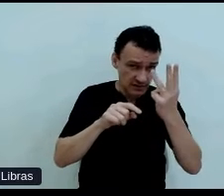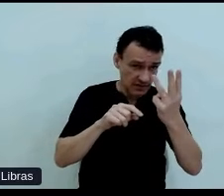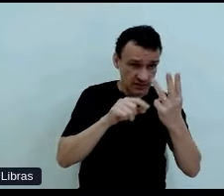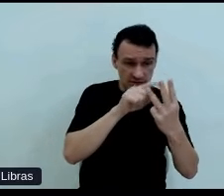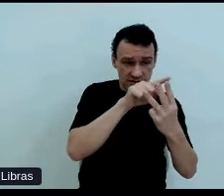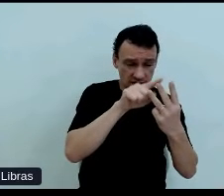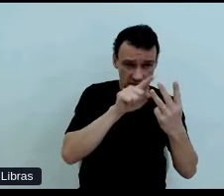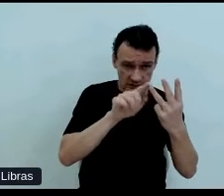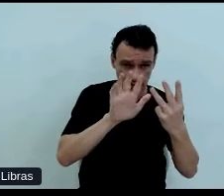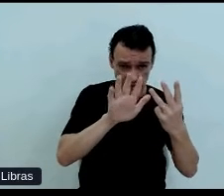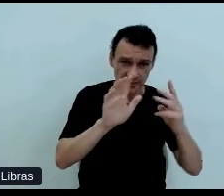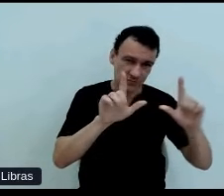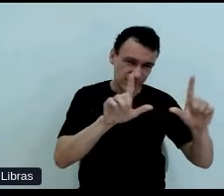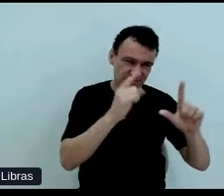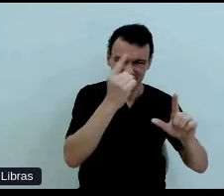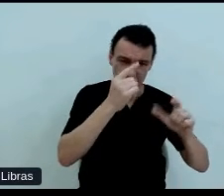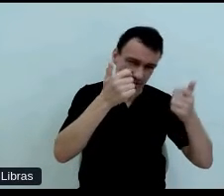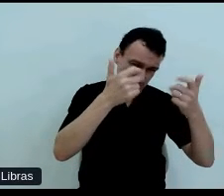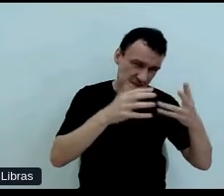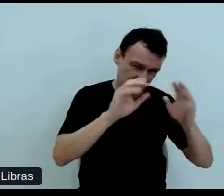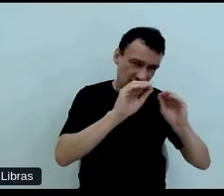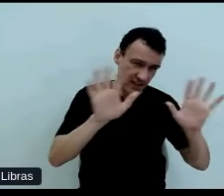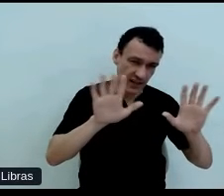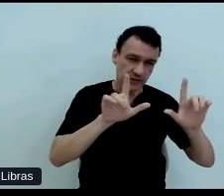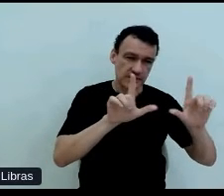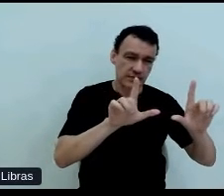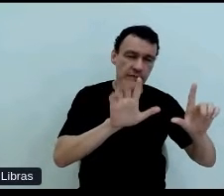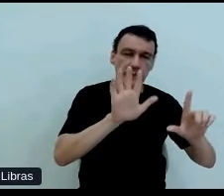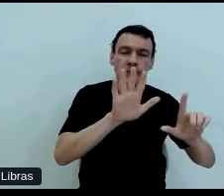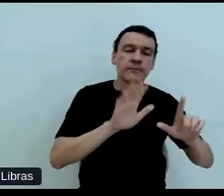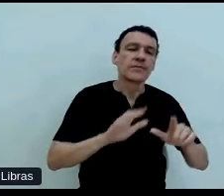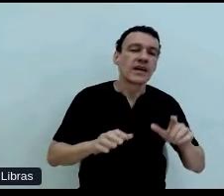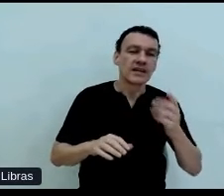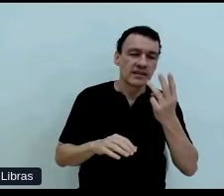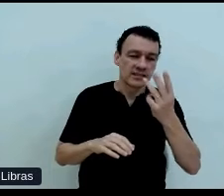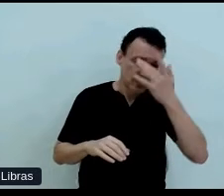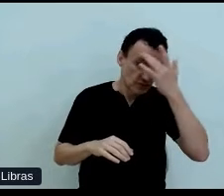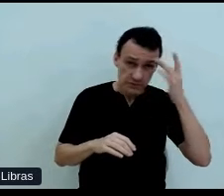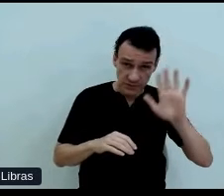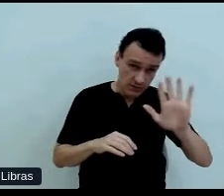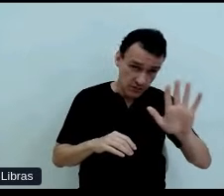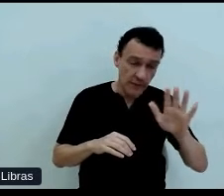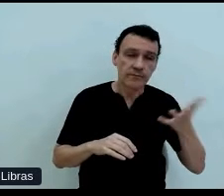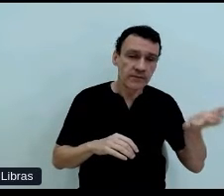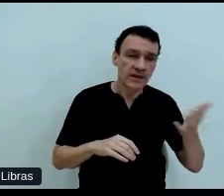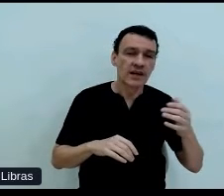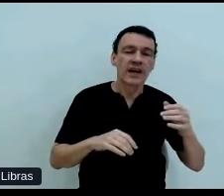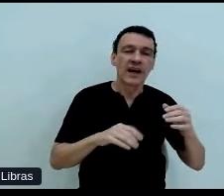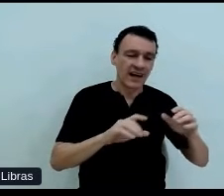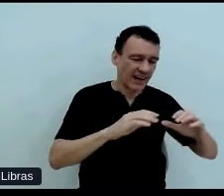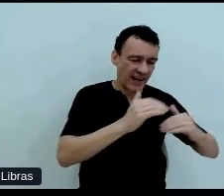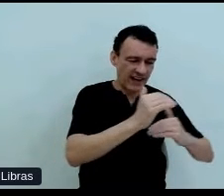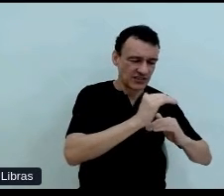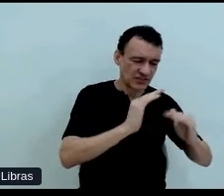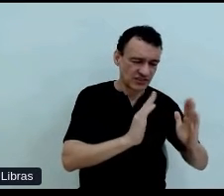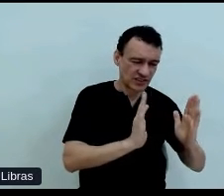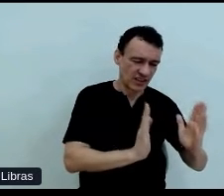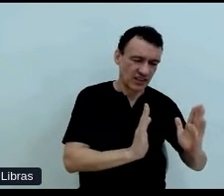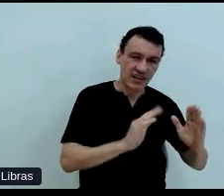essa imagem para ficar mais clara. Tem 3 pessoas de um lado, todas num caixote do